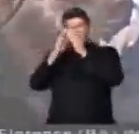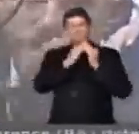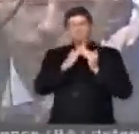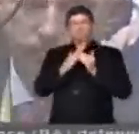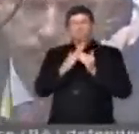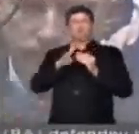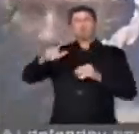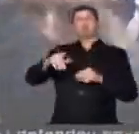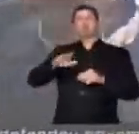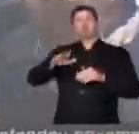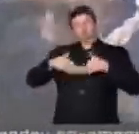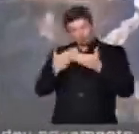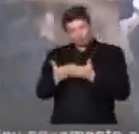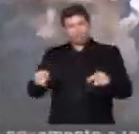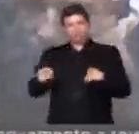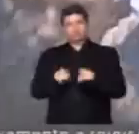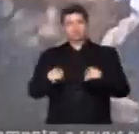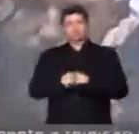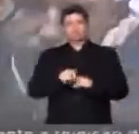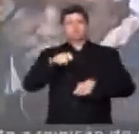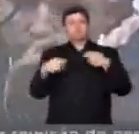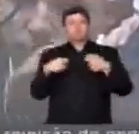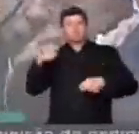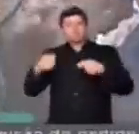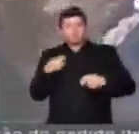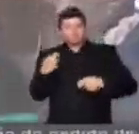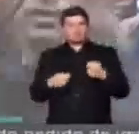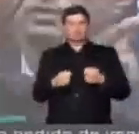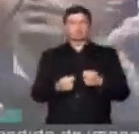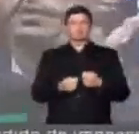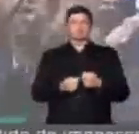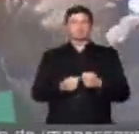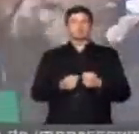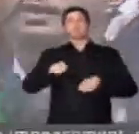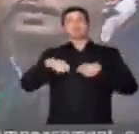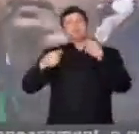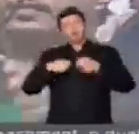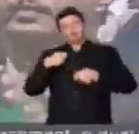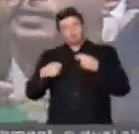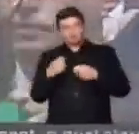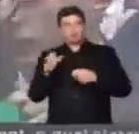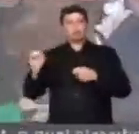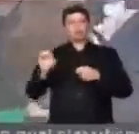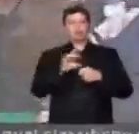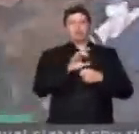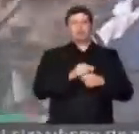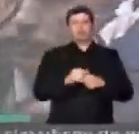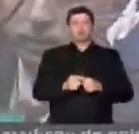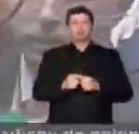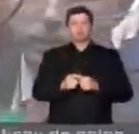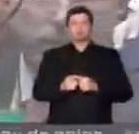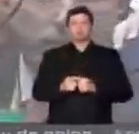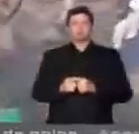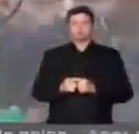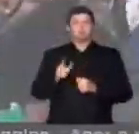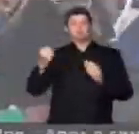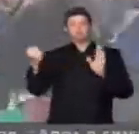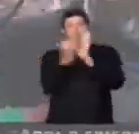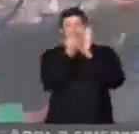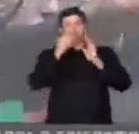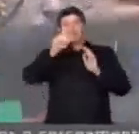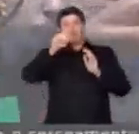em homenagem àqueles e aqueles, àqueles e aquelas que não vai picar com a marca